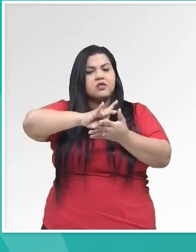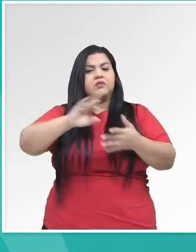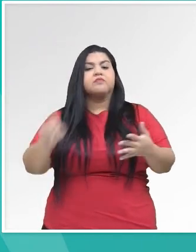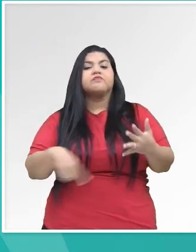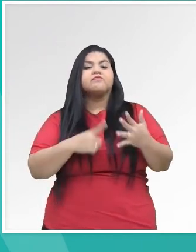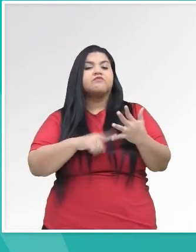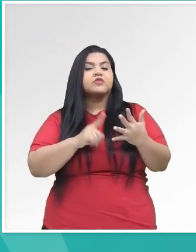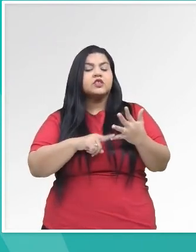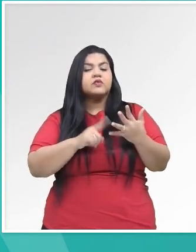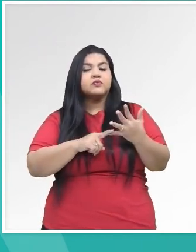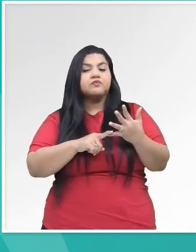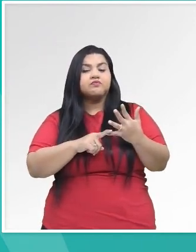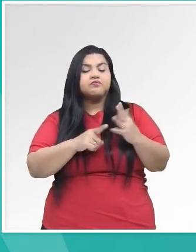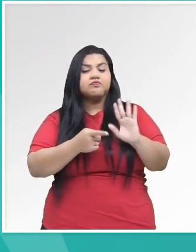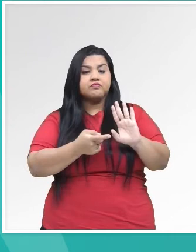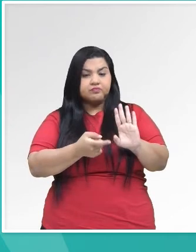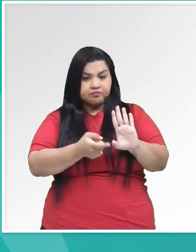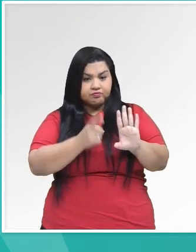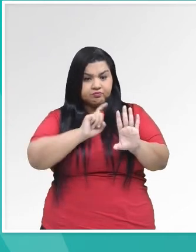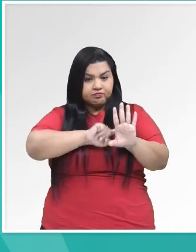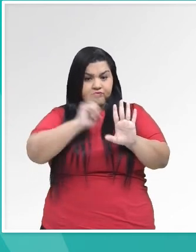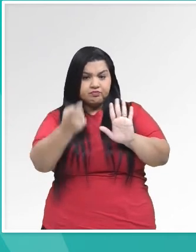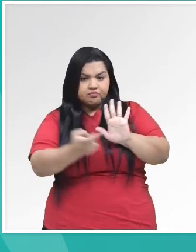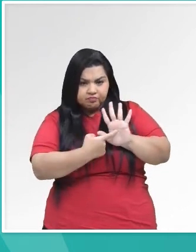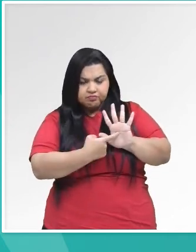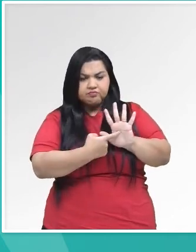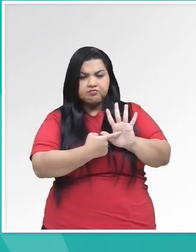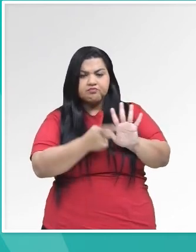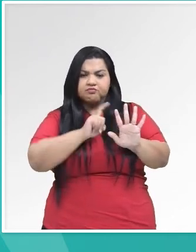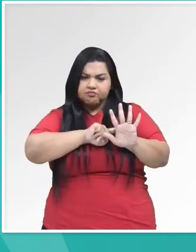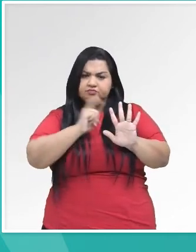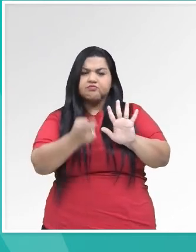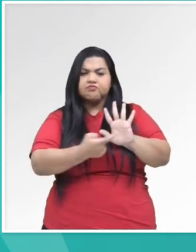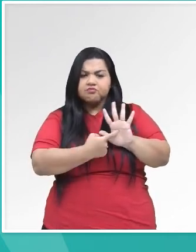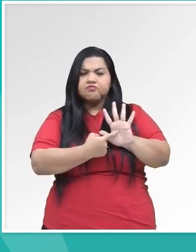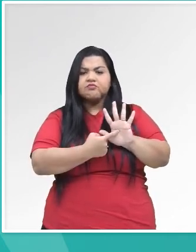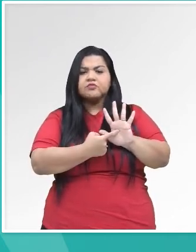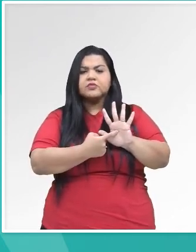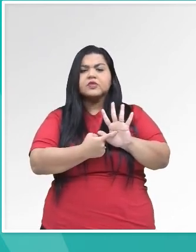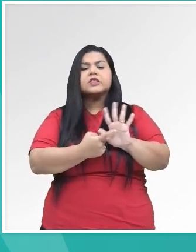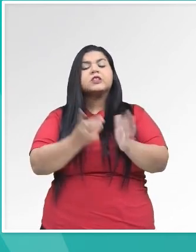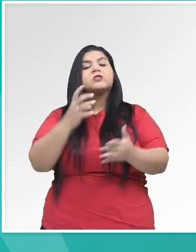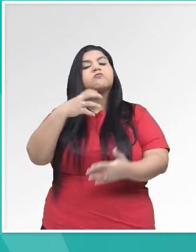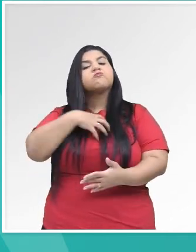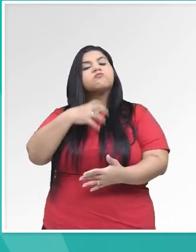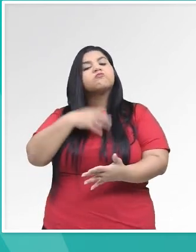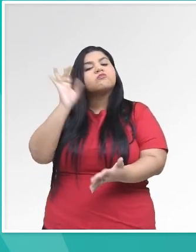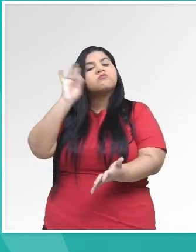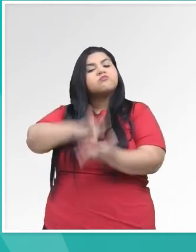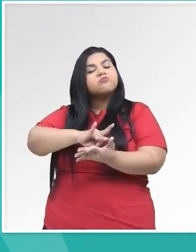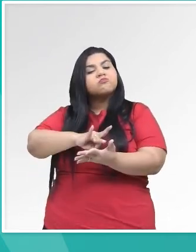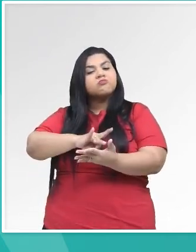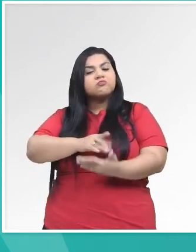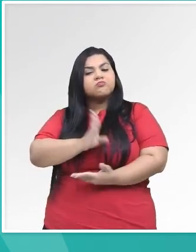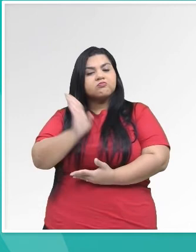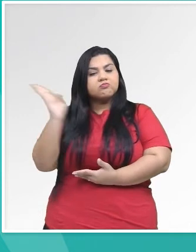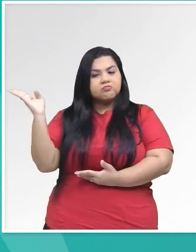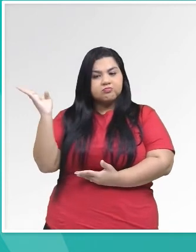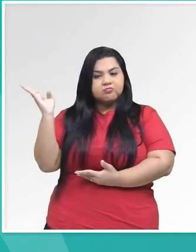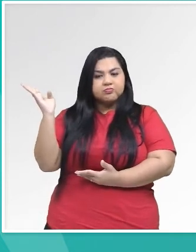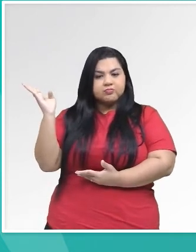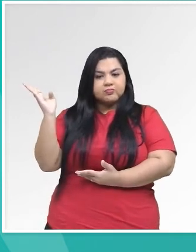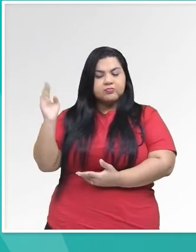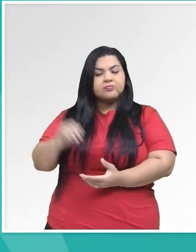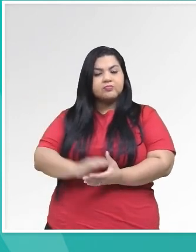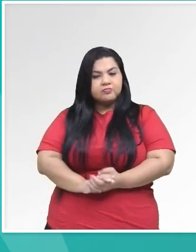Linguagem denotativa. Outra característica é denotativa aqui na linguagem, no texto não literário.